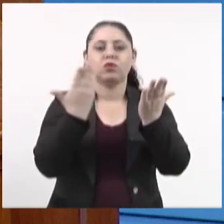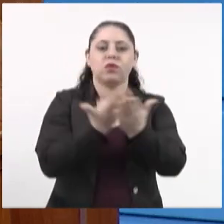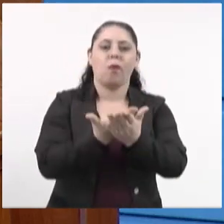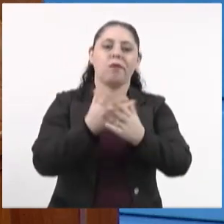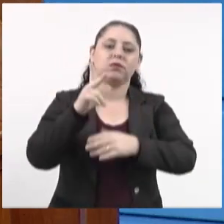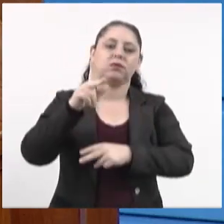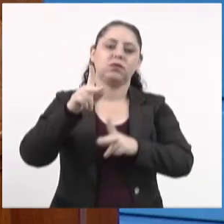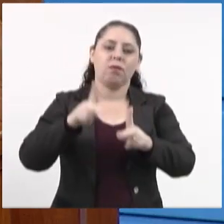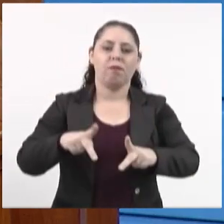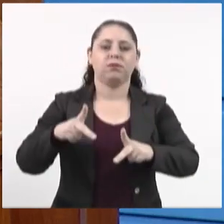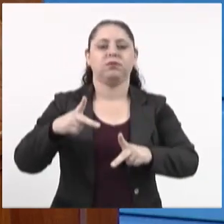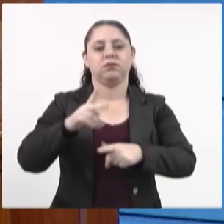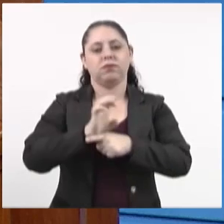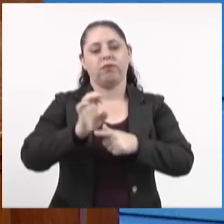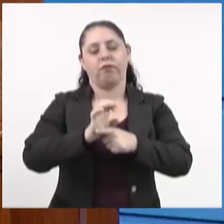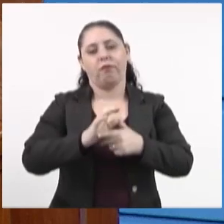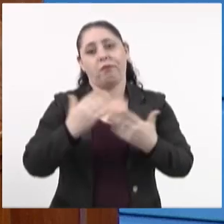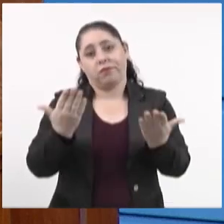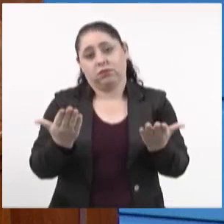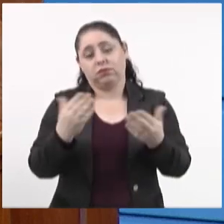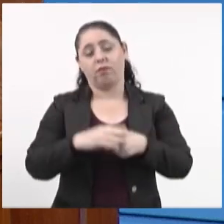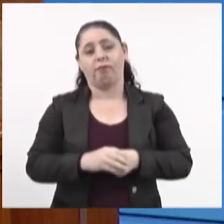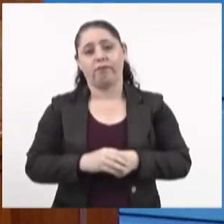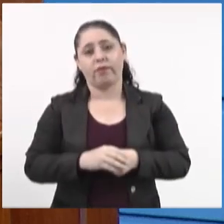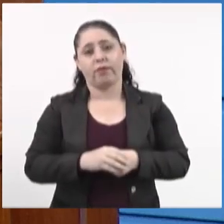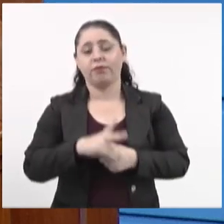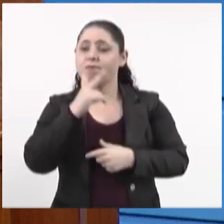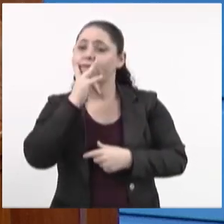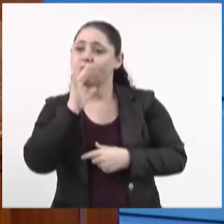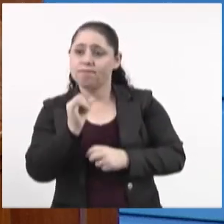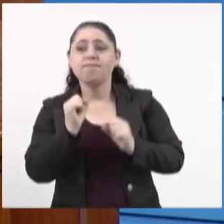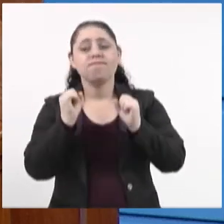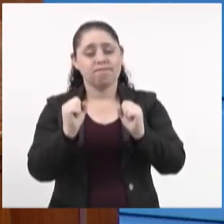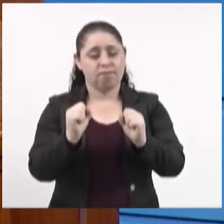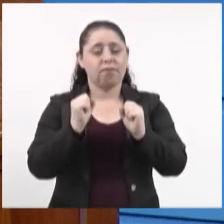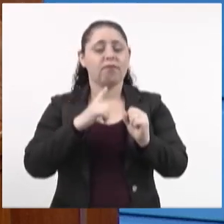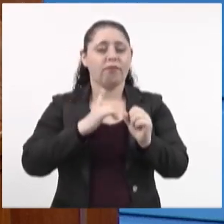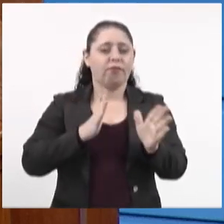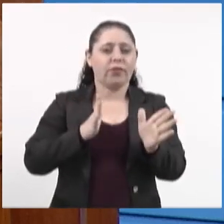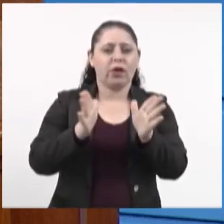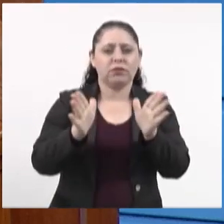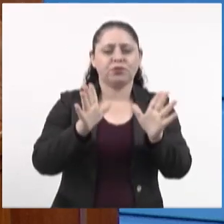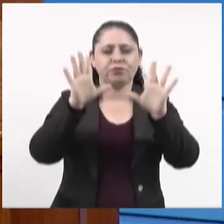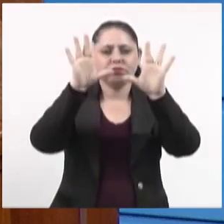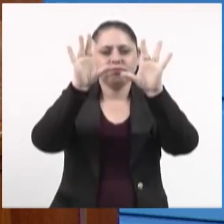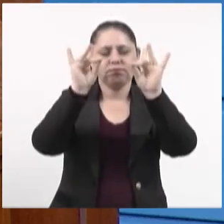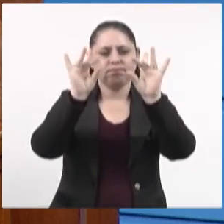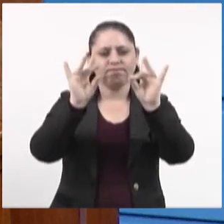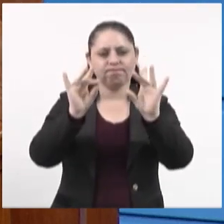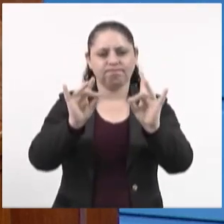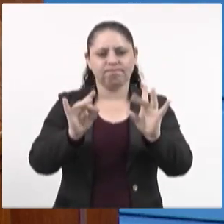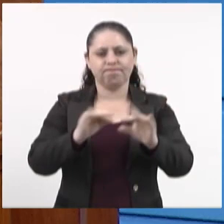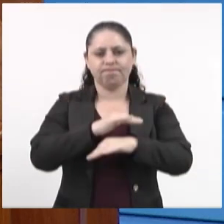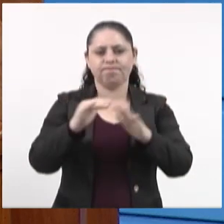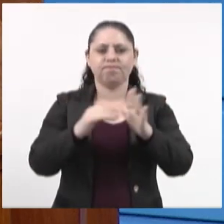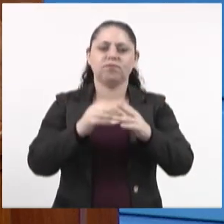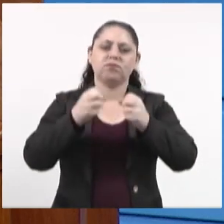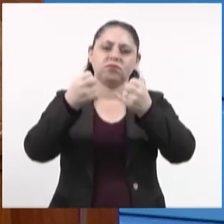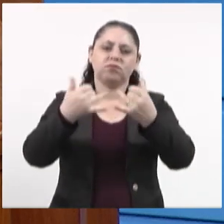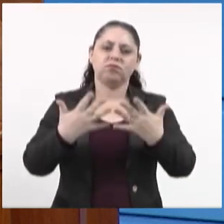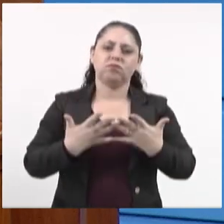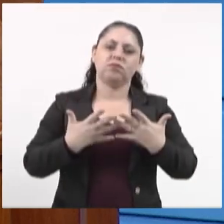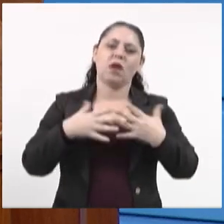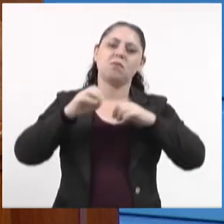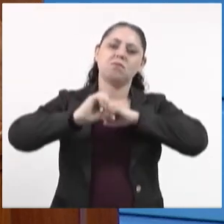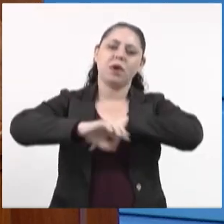públicas no Mato Grosso do Sul. Dessa forma, os pais vão ter acesso ao conteúdo que está sendo colocado dentro de sala